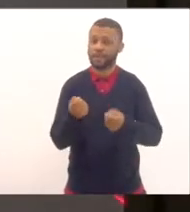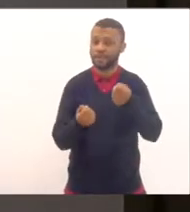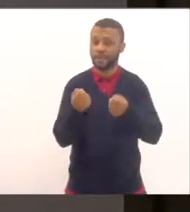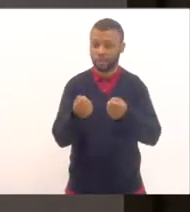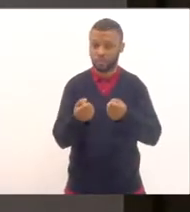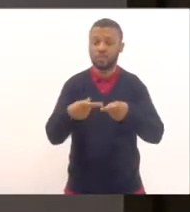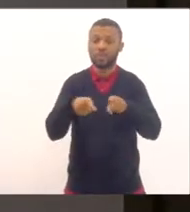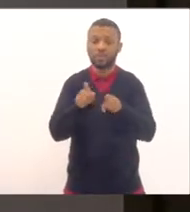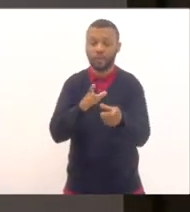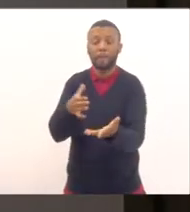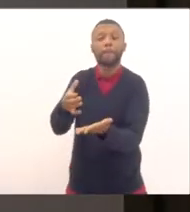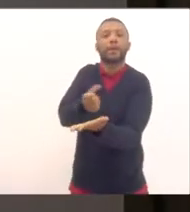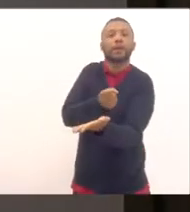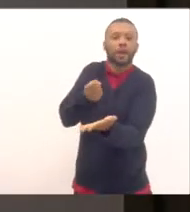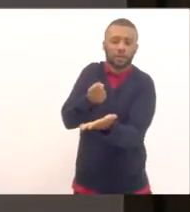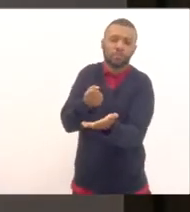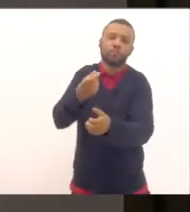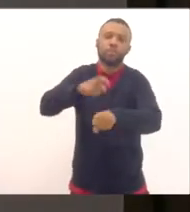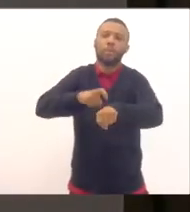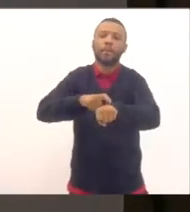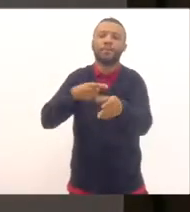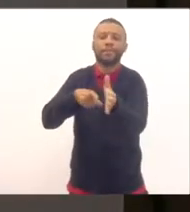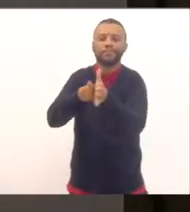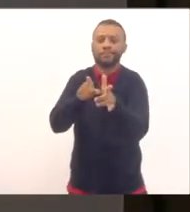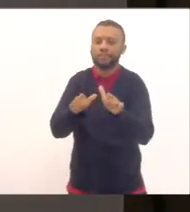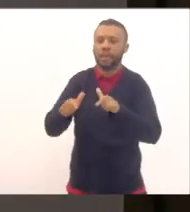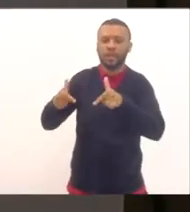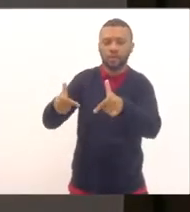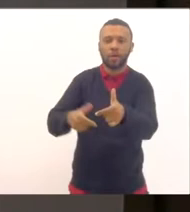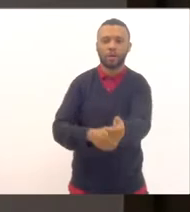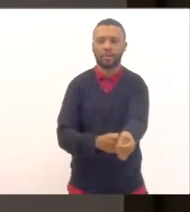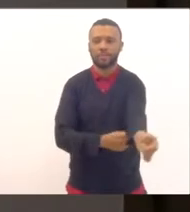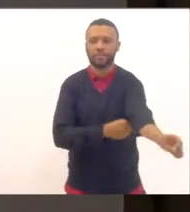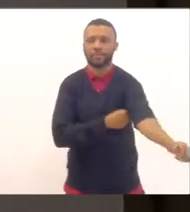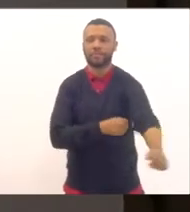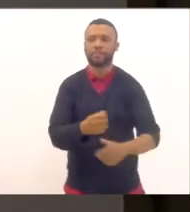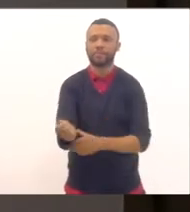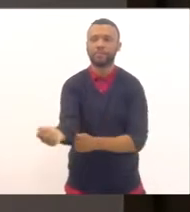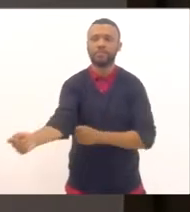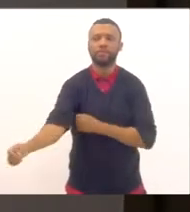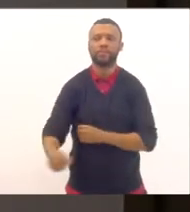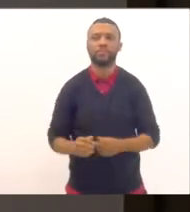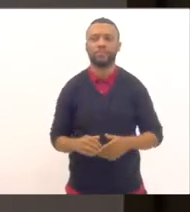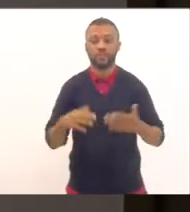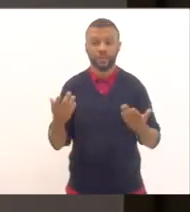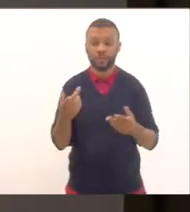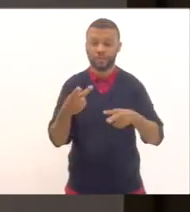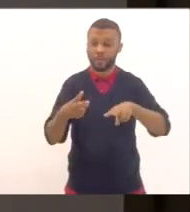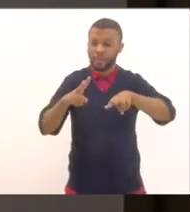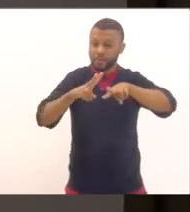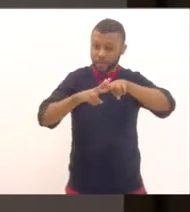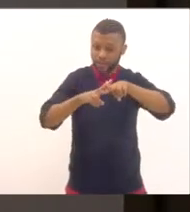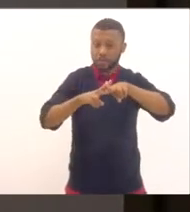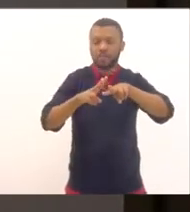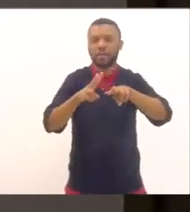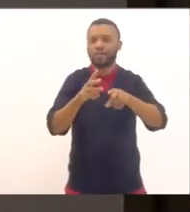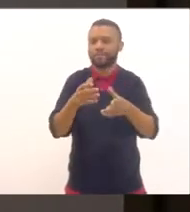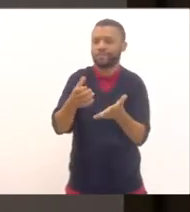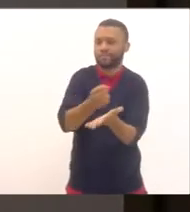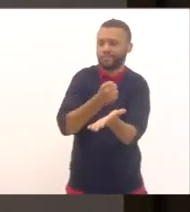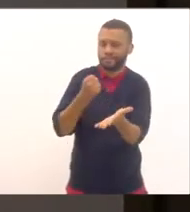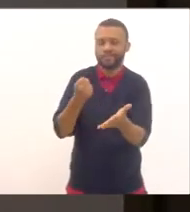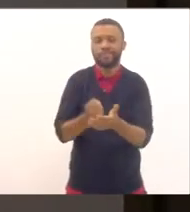também nessa nessas operações Oi e aí são as apreensões feitas máquina de caça-níquel